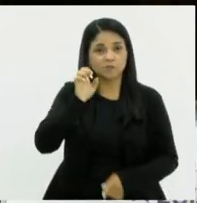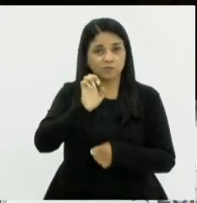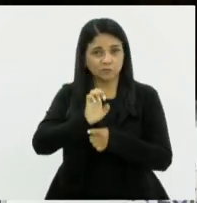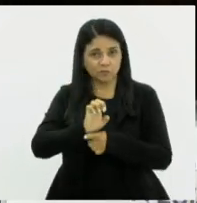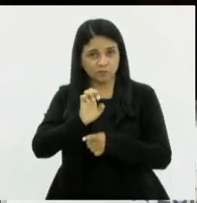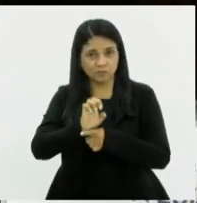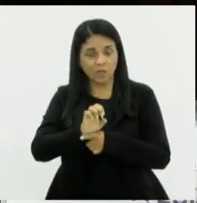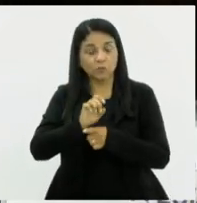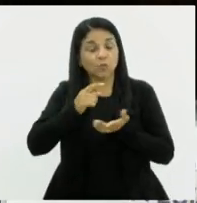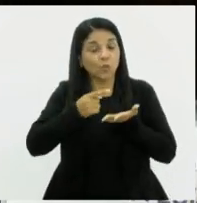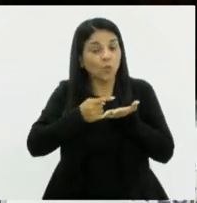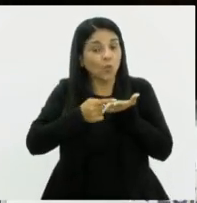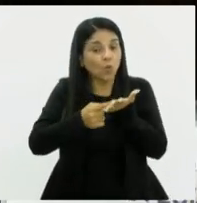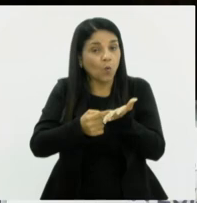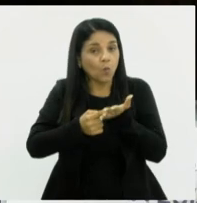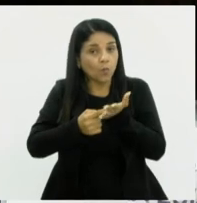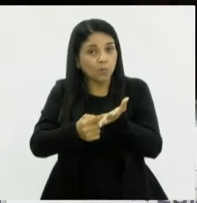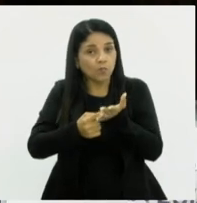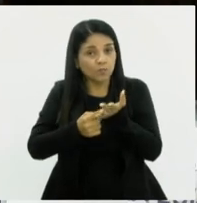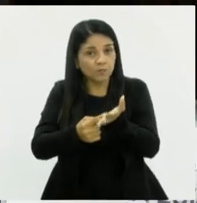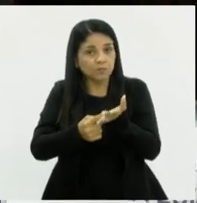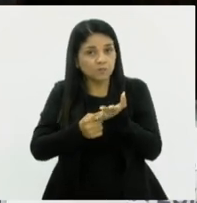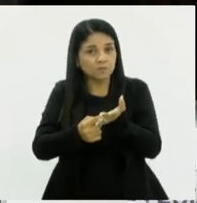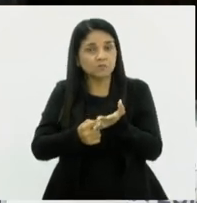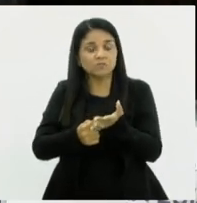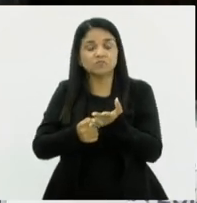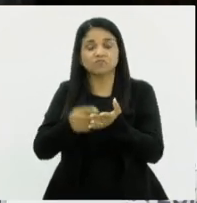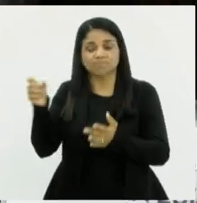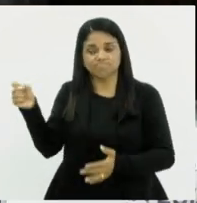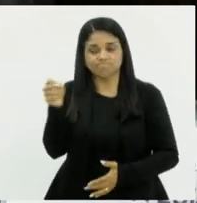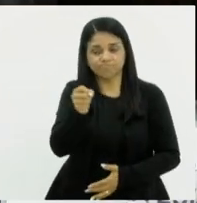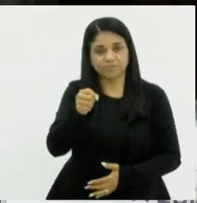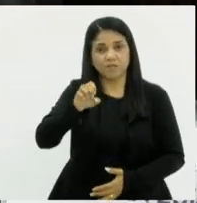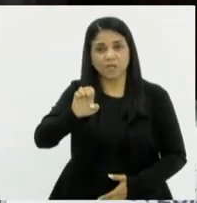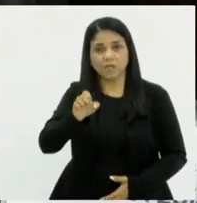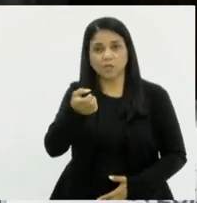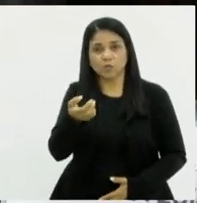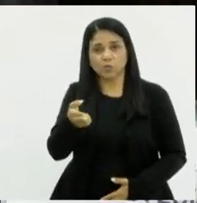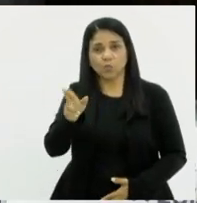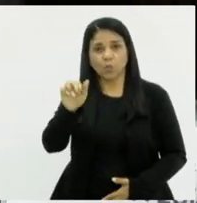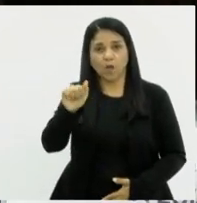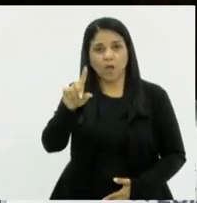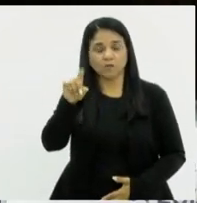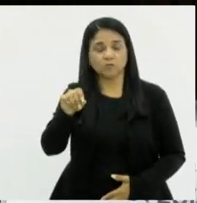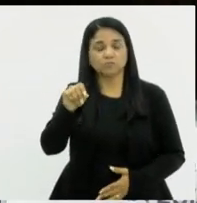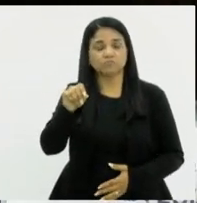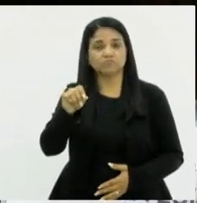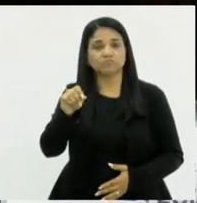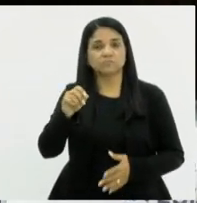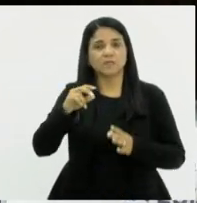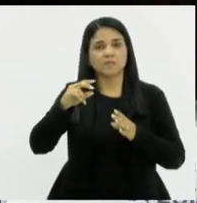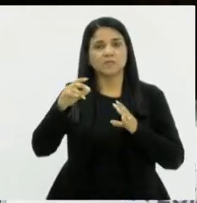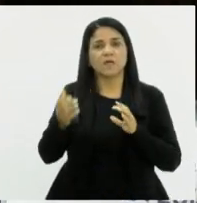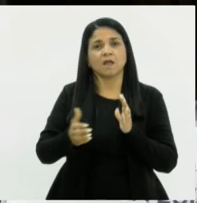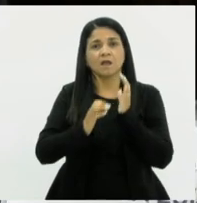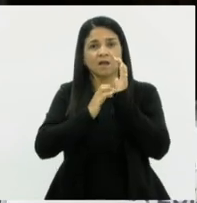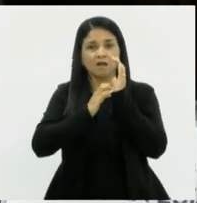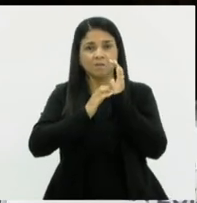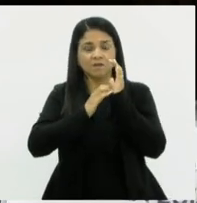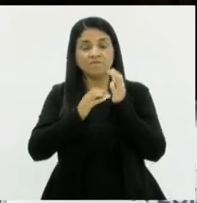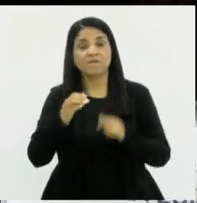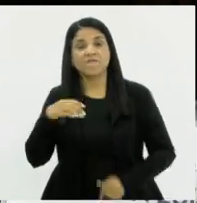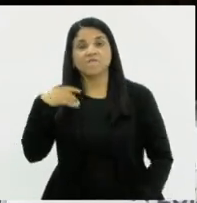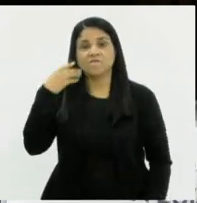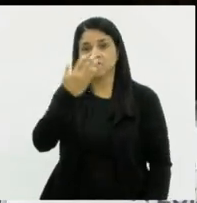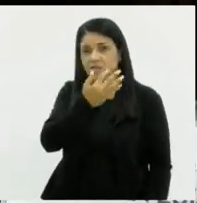A política do Estado tem um compromisso de colocar Eduardo Cunha à frente da Câmara Federal, e eu vou fazer minha parte, Domingo vai fazer a